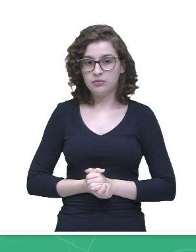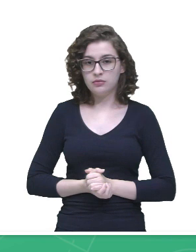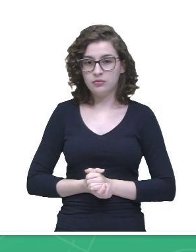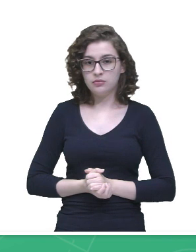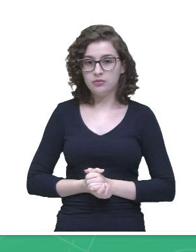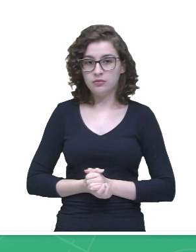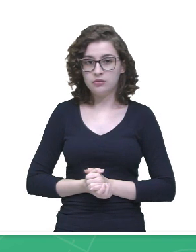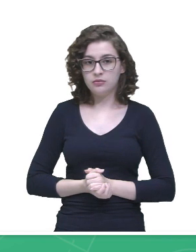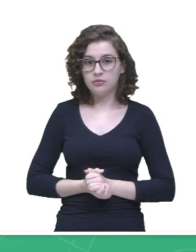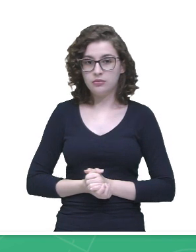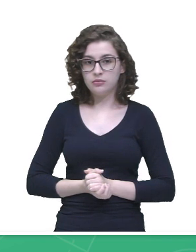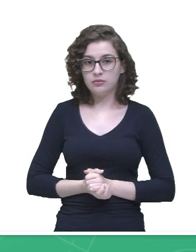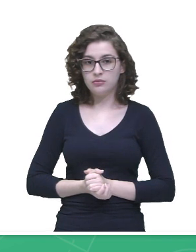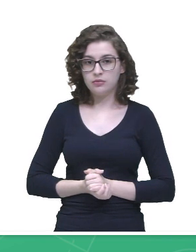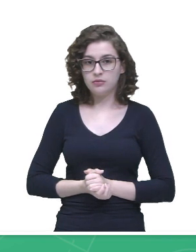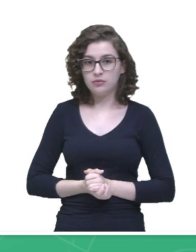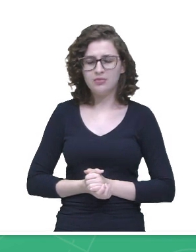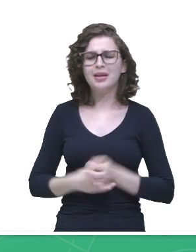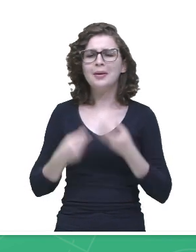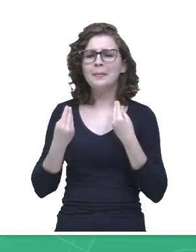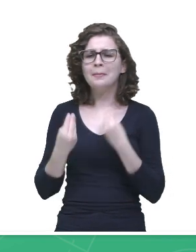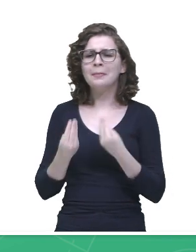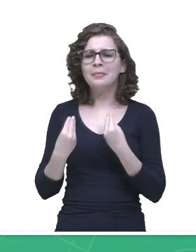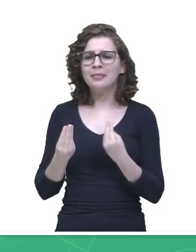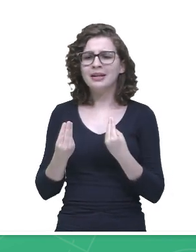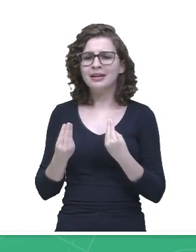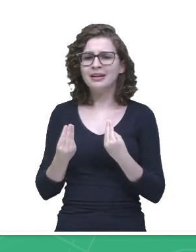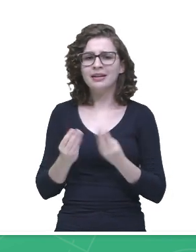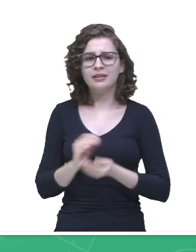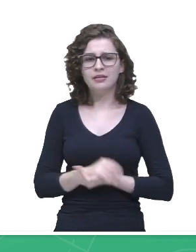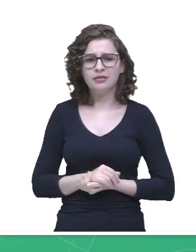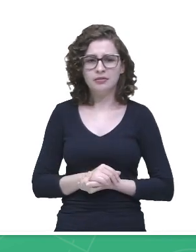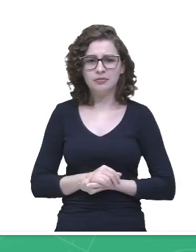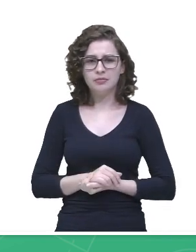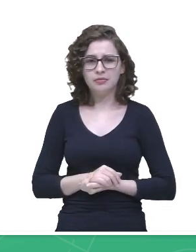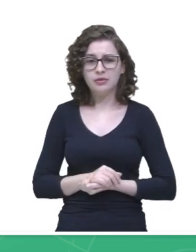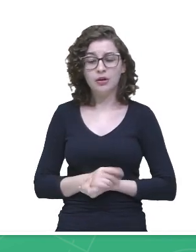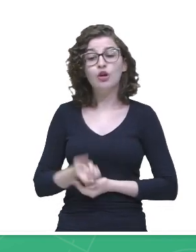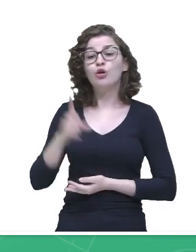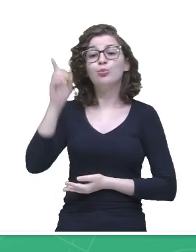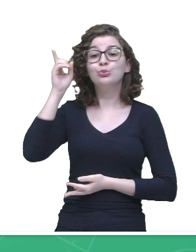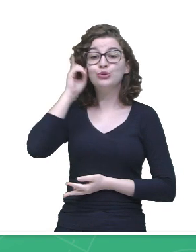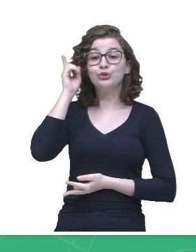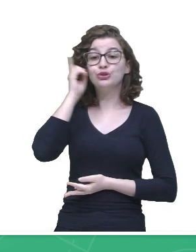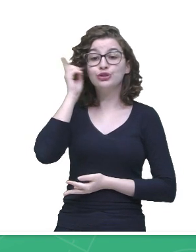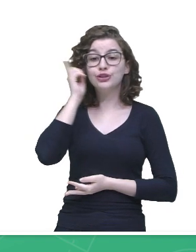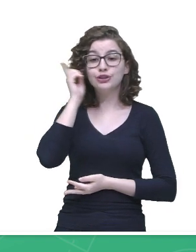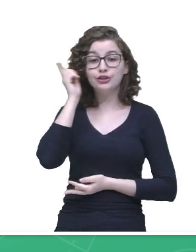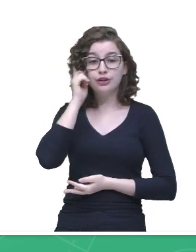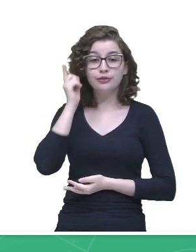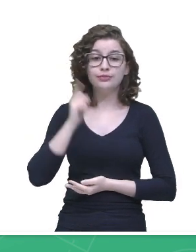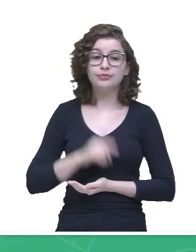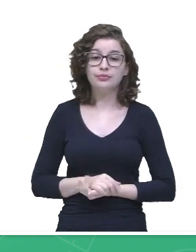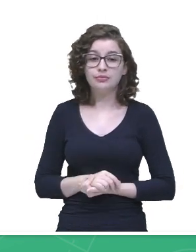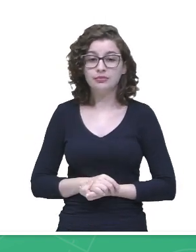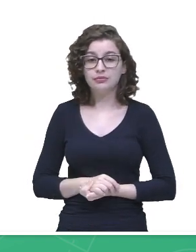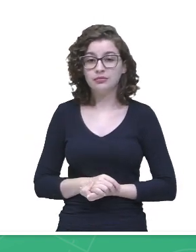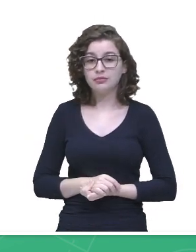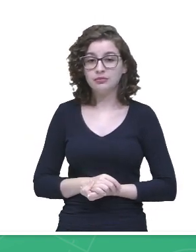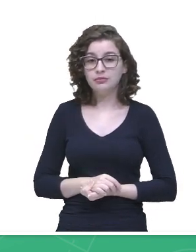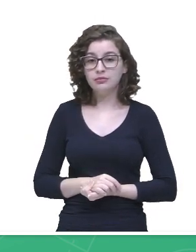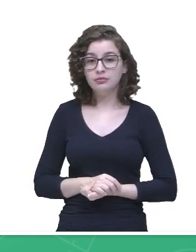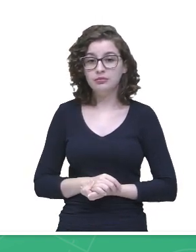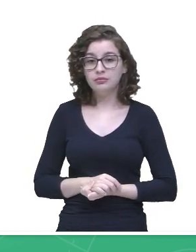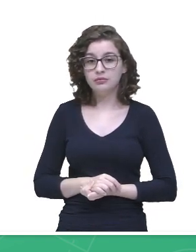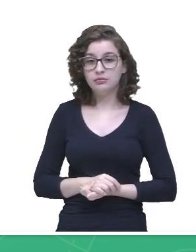habitual. Então, para que serve mesmo? Para as coisas cotidianas, habituais do nosso dia a dia.